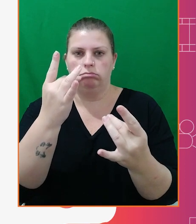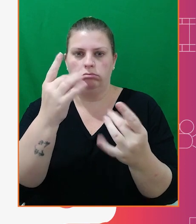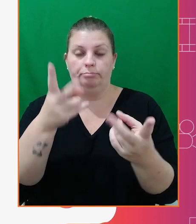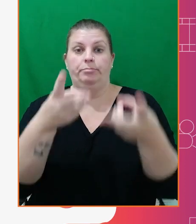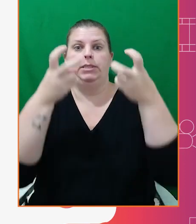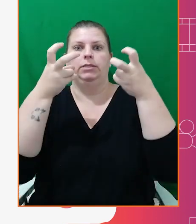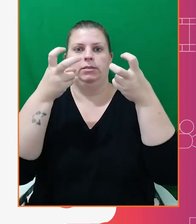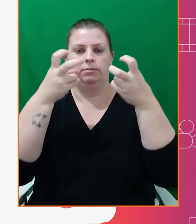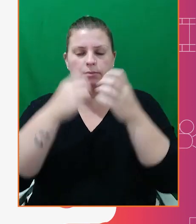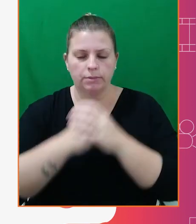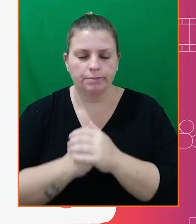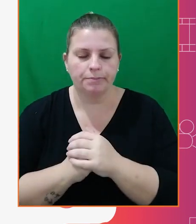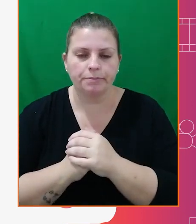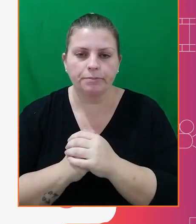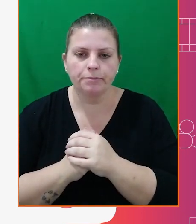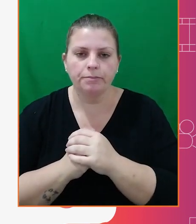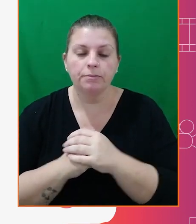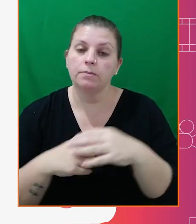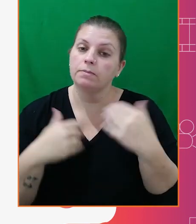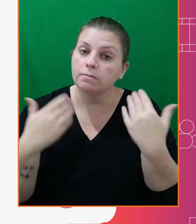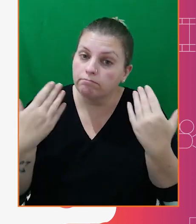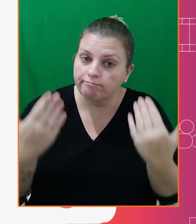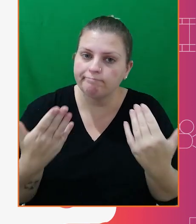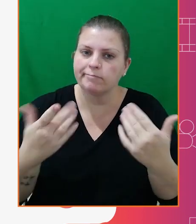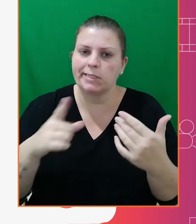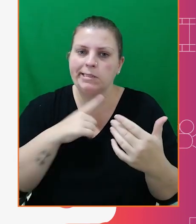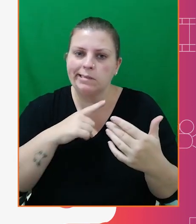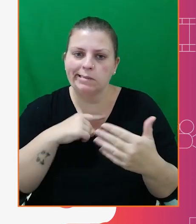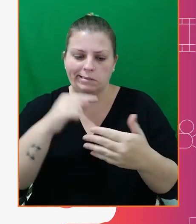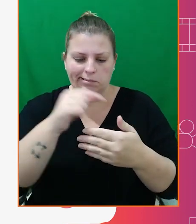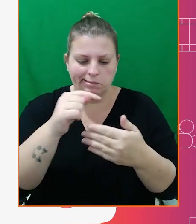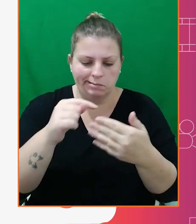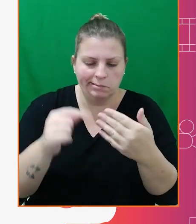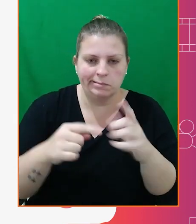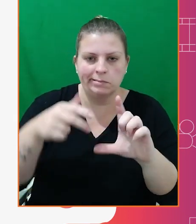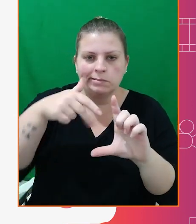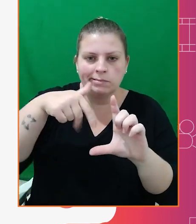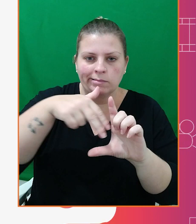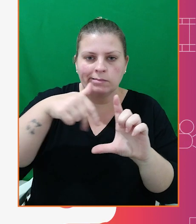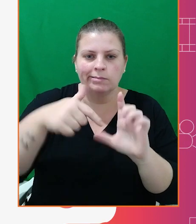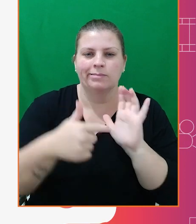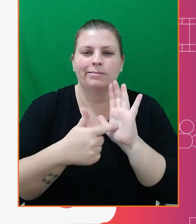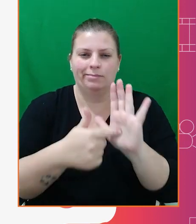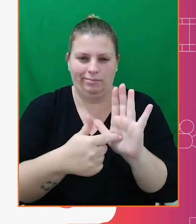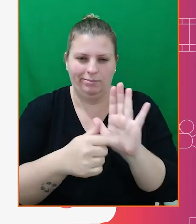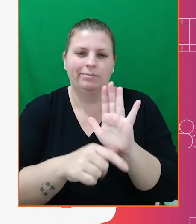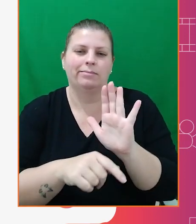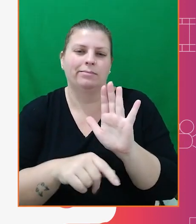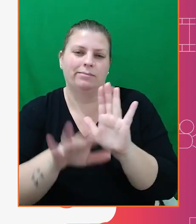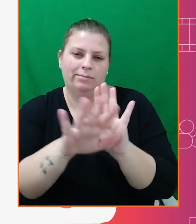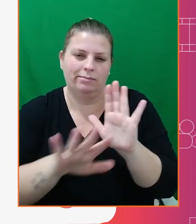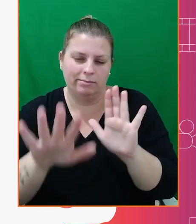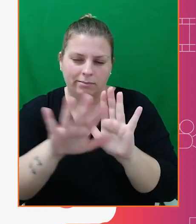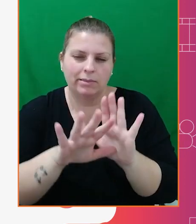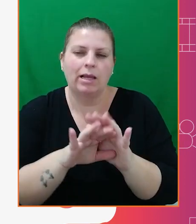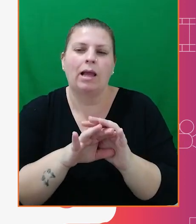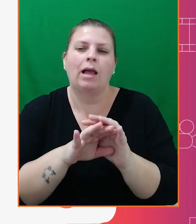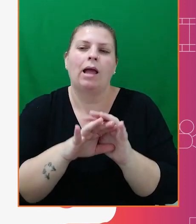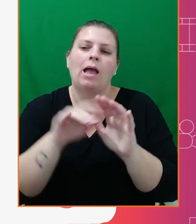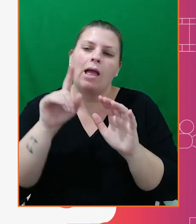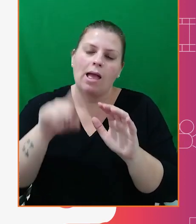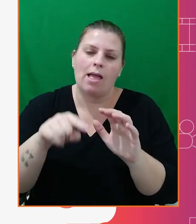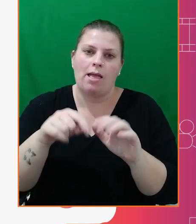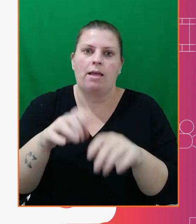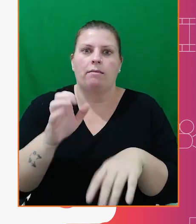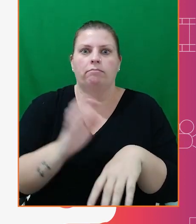chamam a atenção do observador. Em outras palavras, quando temos elementos animados em uma cena, normalmente